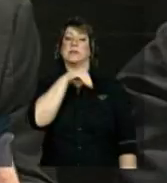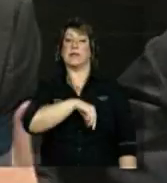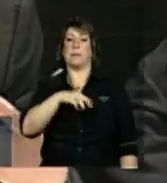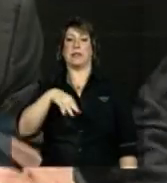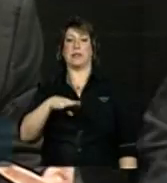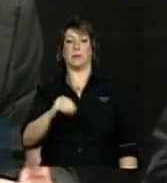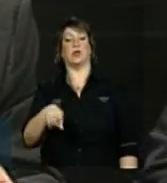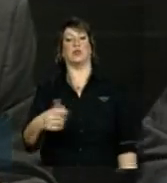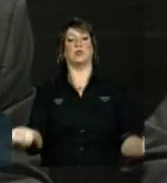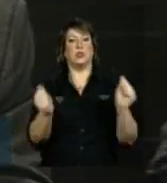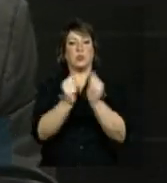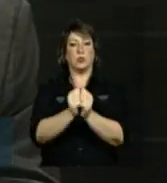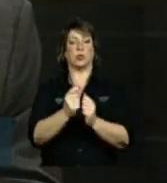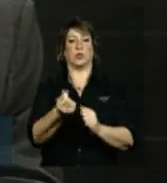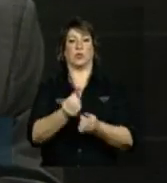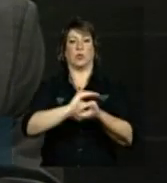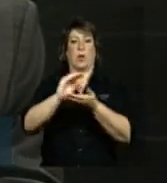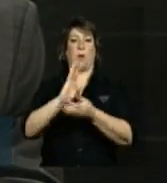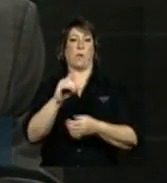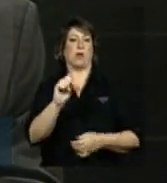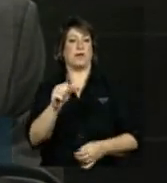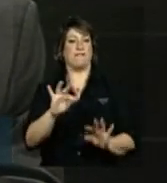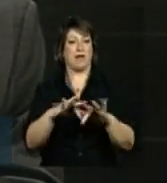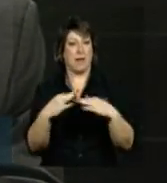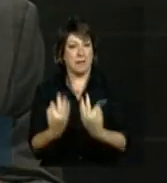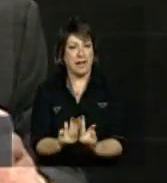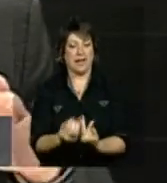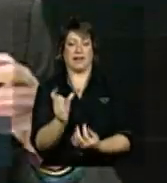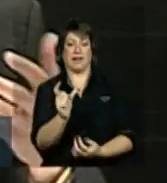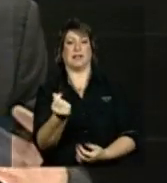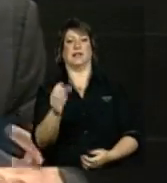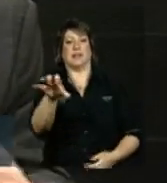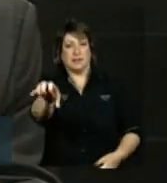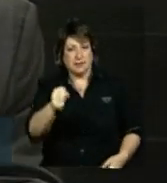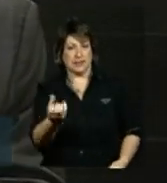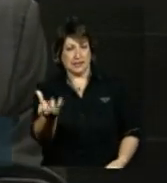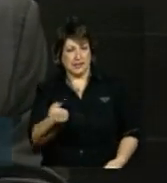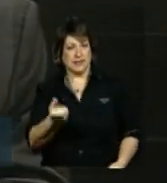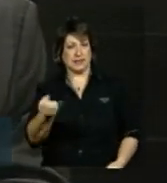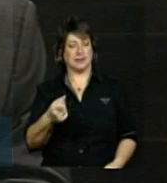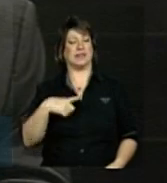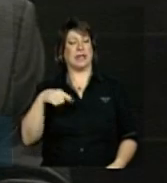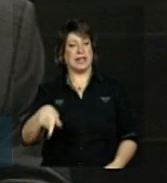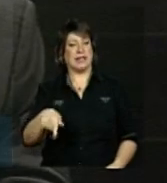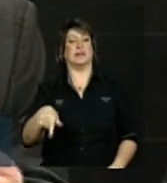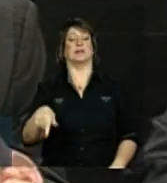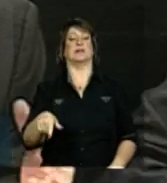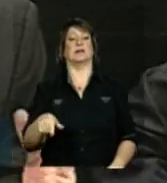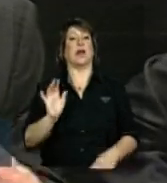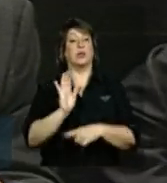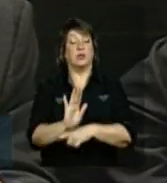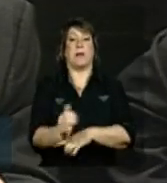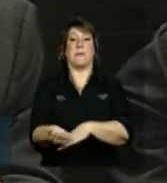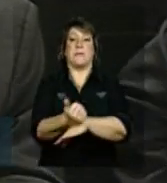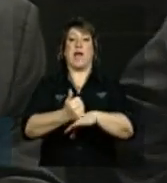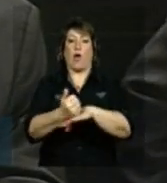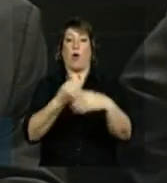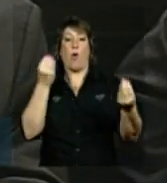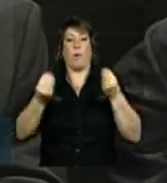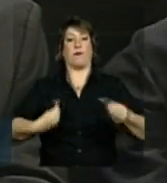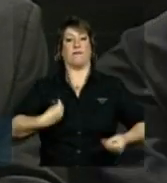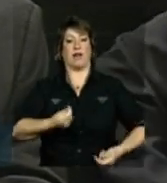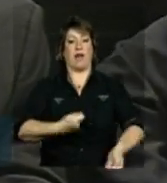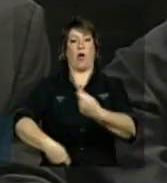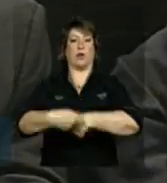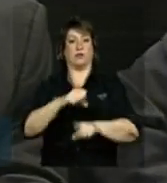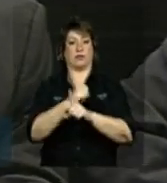com programas de transferência de renda, como o Bolsa Família. São estas razões que levam a essa melhoria das condições